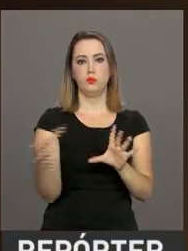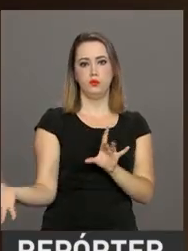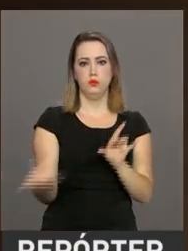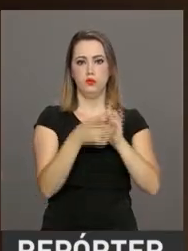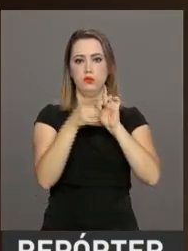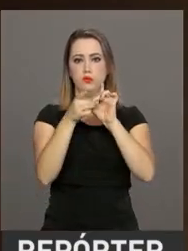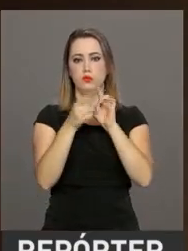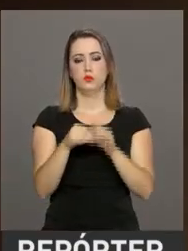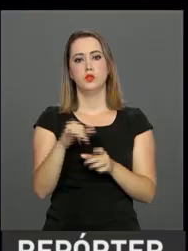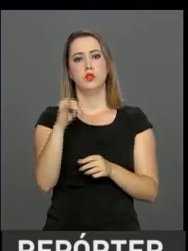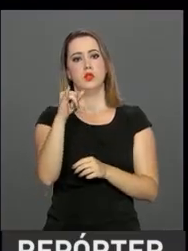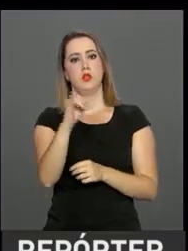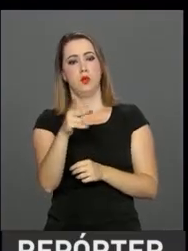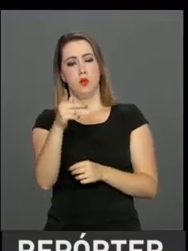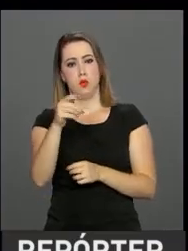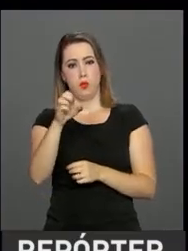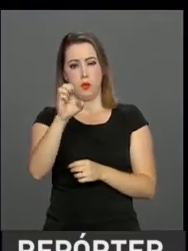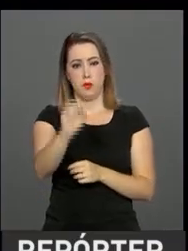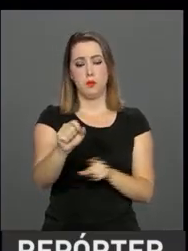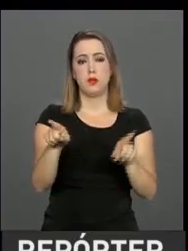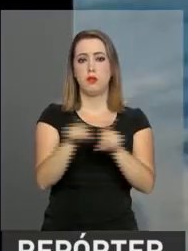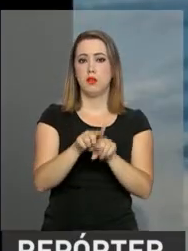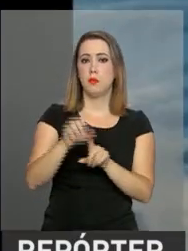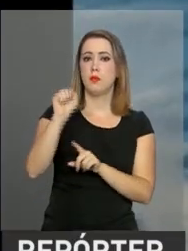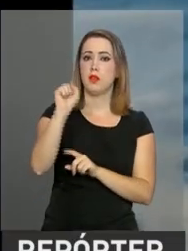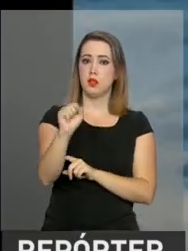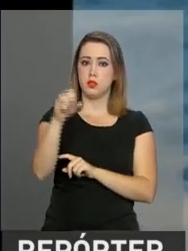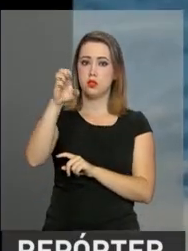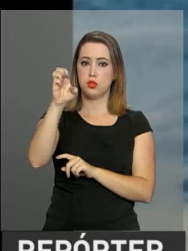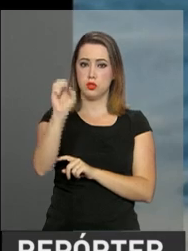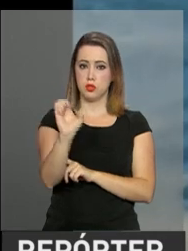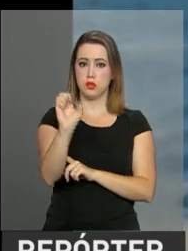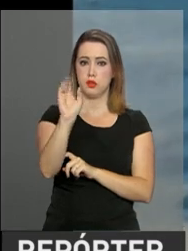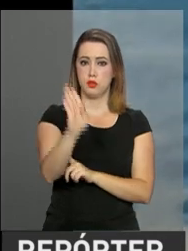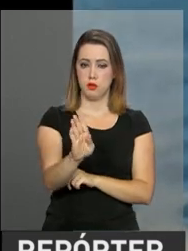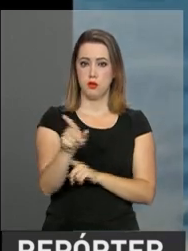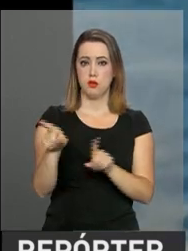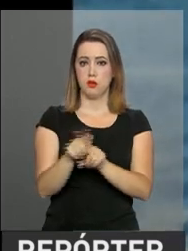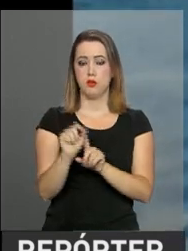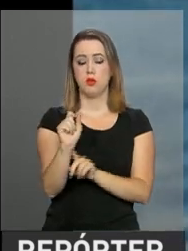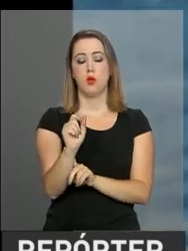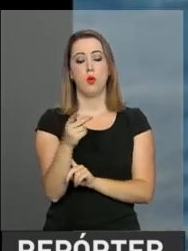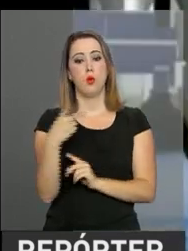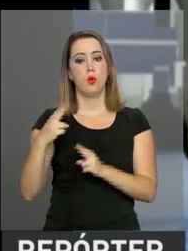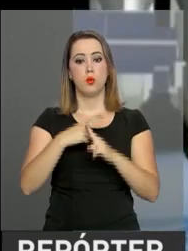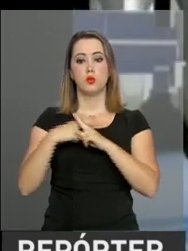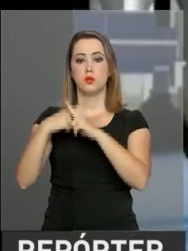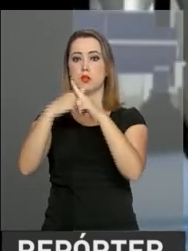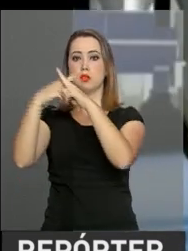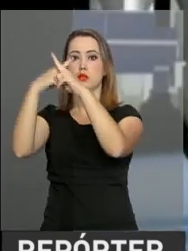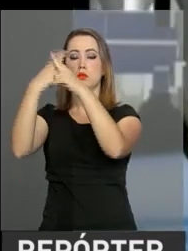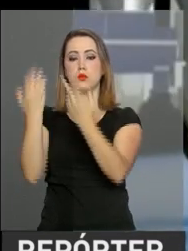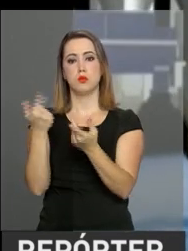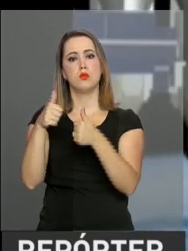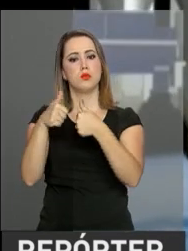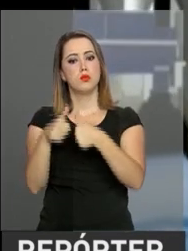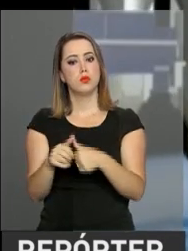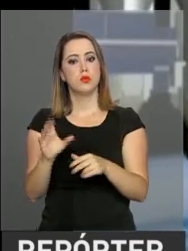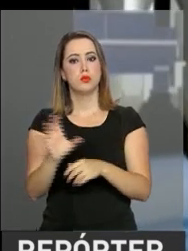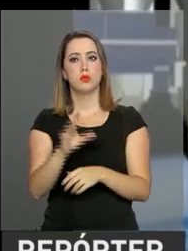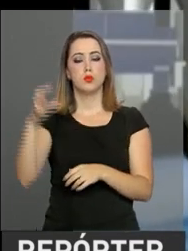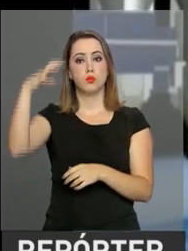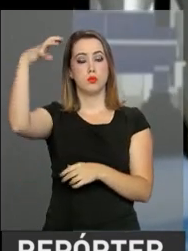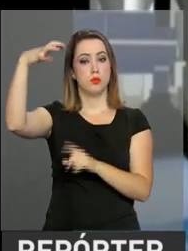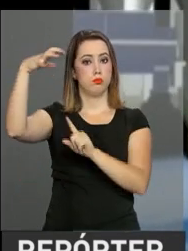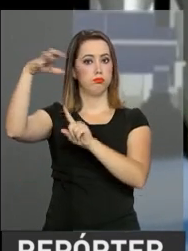Pesquisas espaciais e a Agência Espacial brasileira com conhecido como Ubatuba Sat o satélite ficará na estação espacial